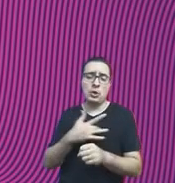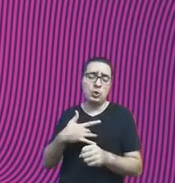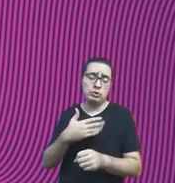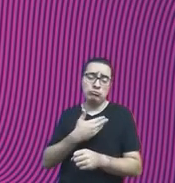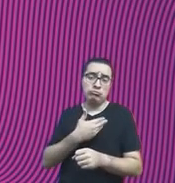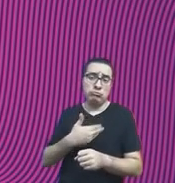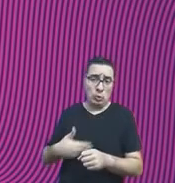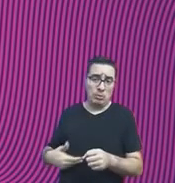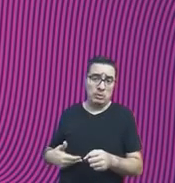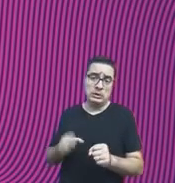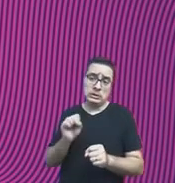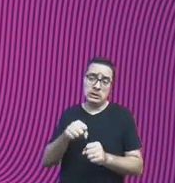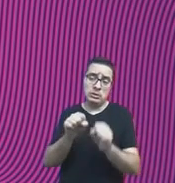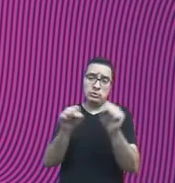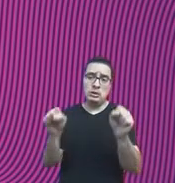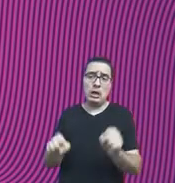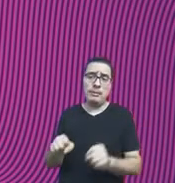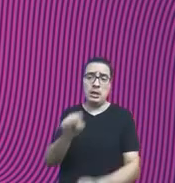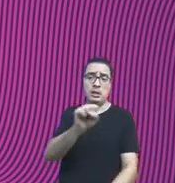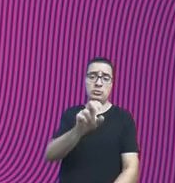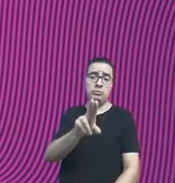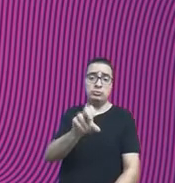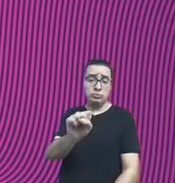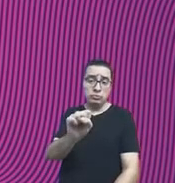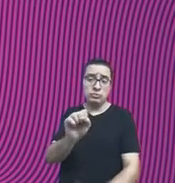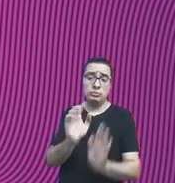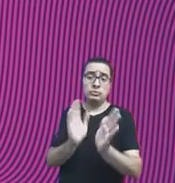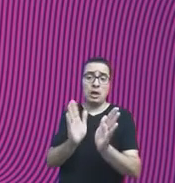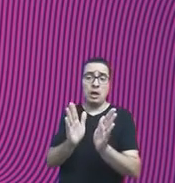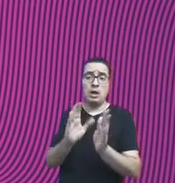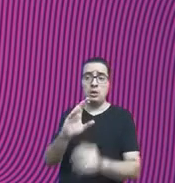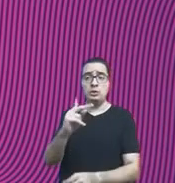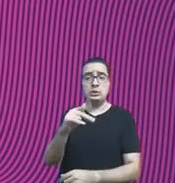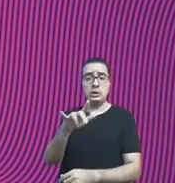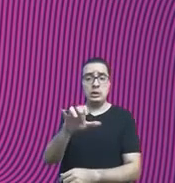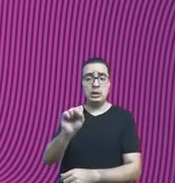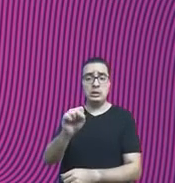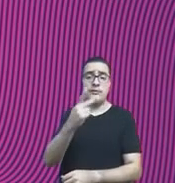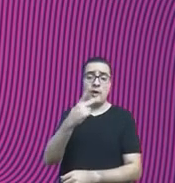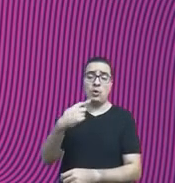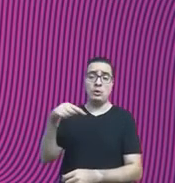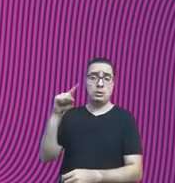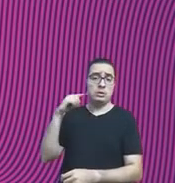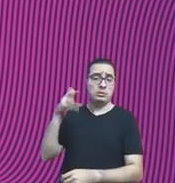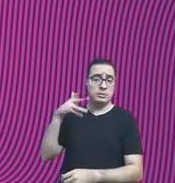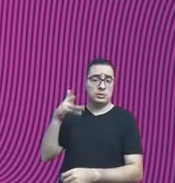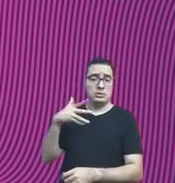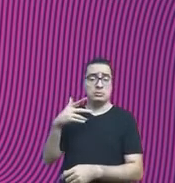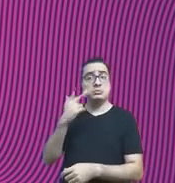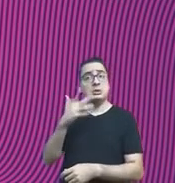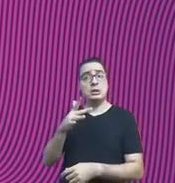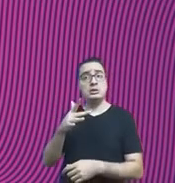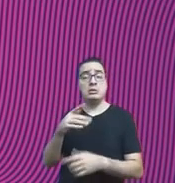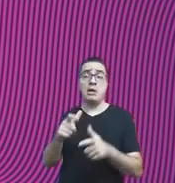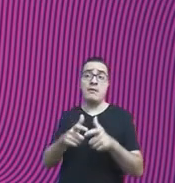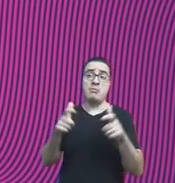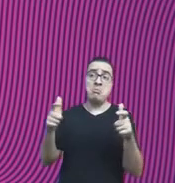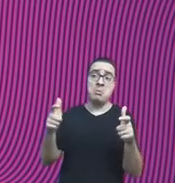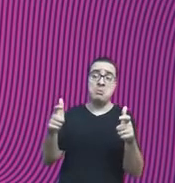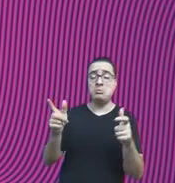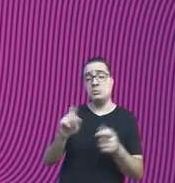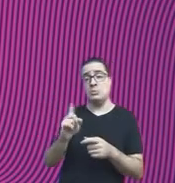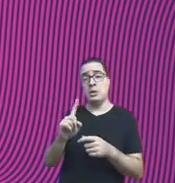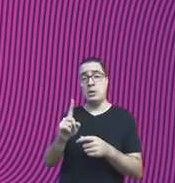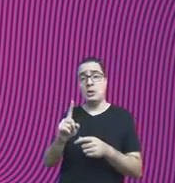Você tem lá o SUS. Como o Charles disse no painel anterior, não sei se ele é escalável, se ele é resolutivo, mas ele